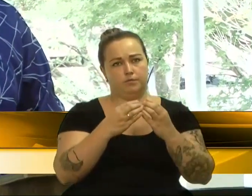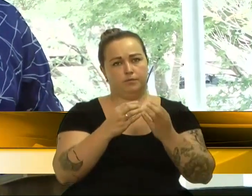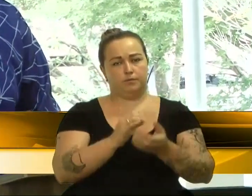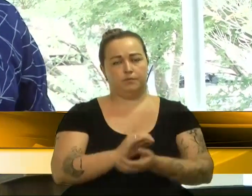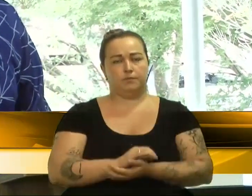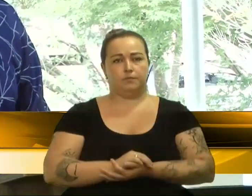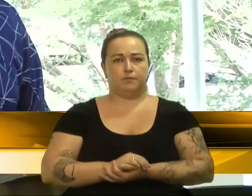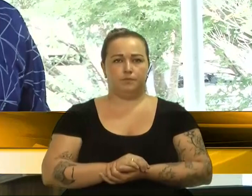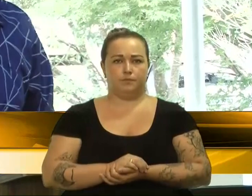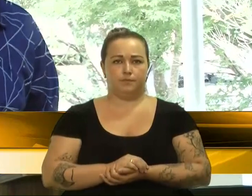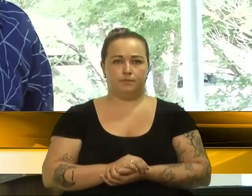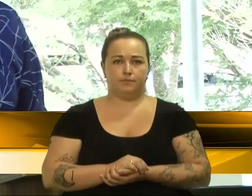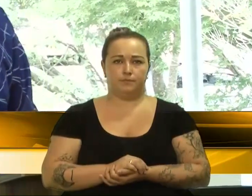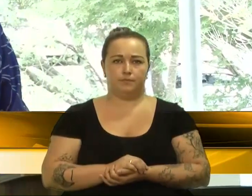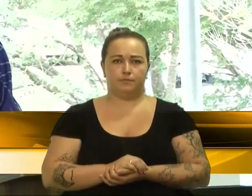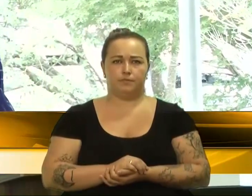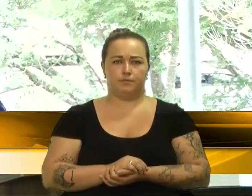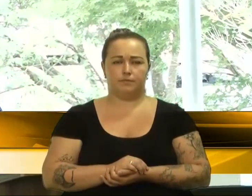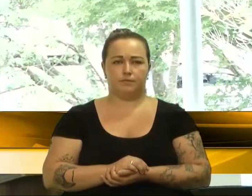Segundo o friso.